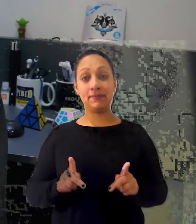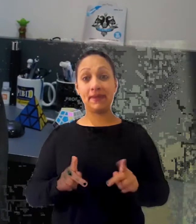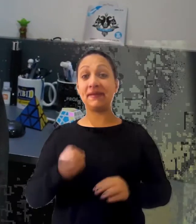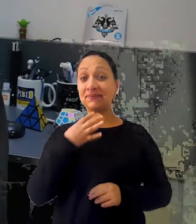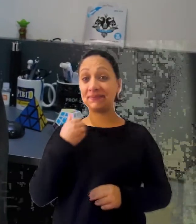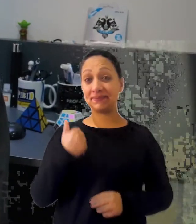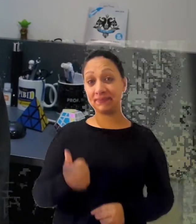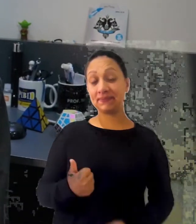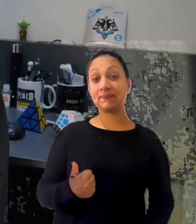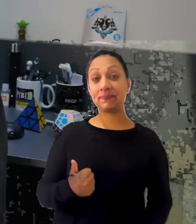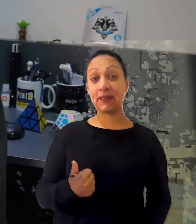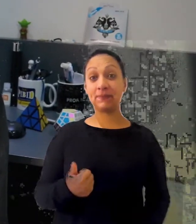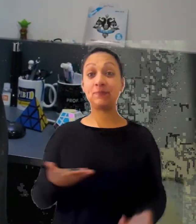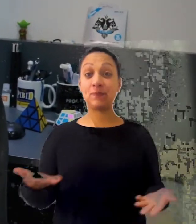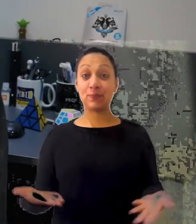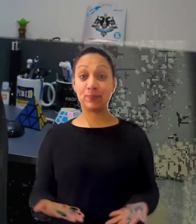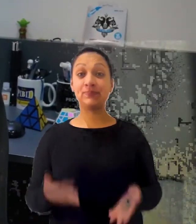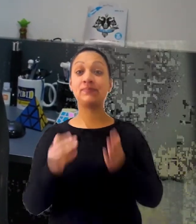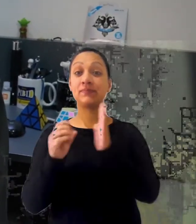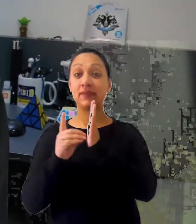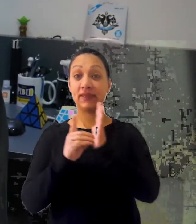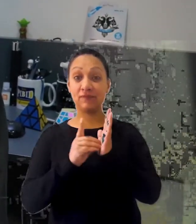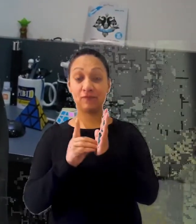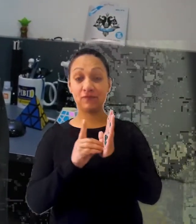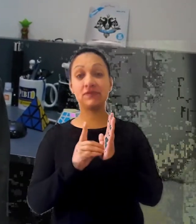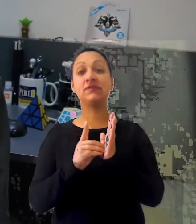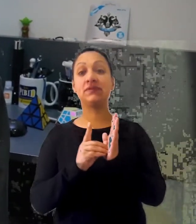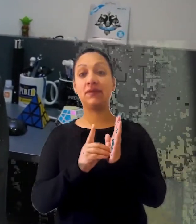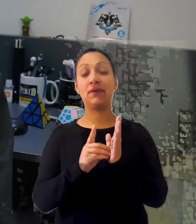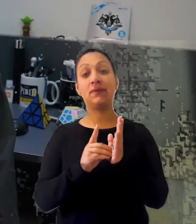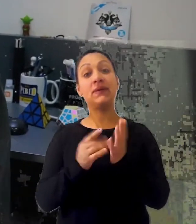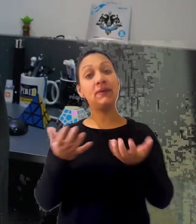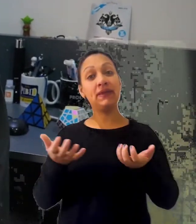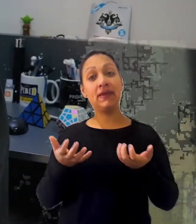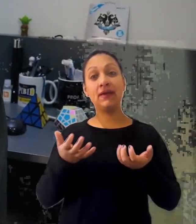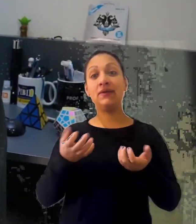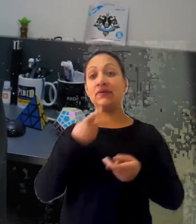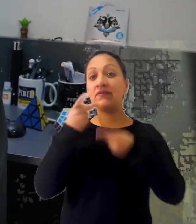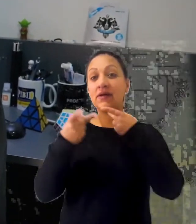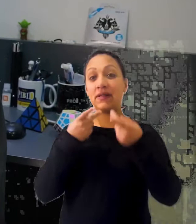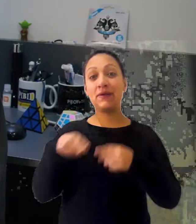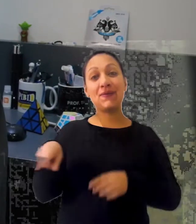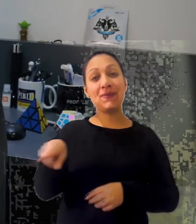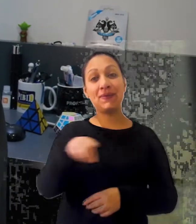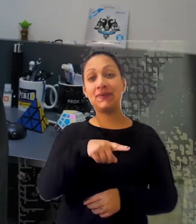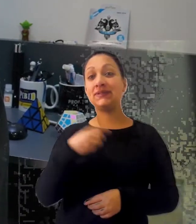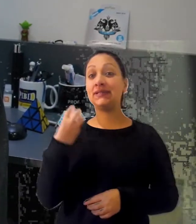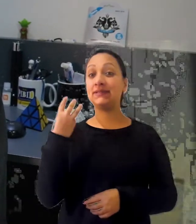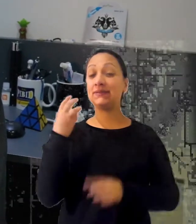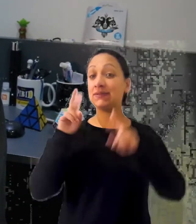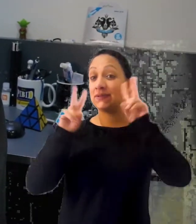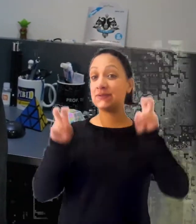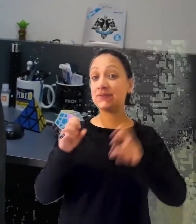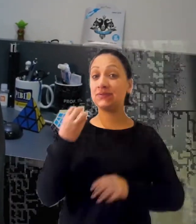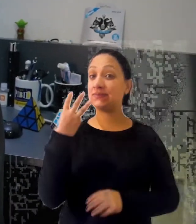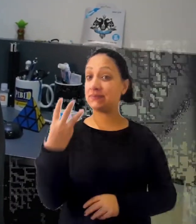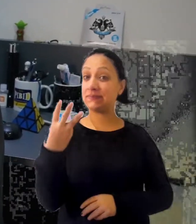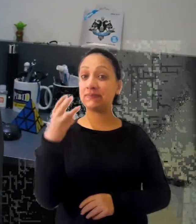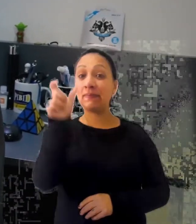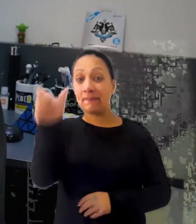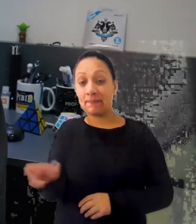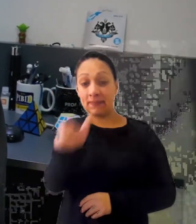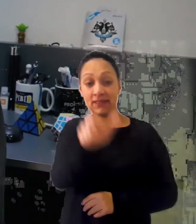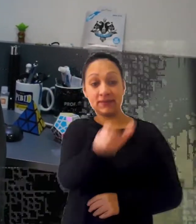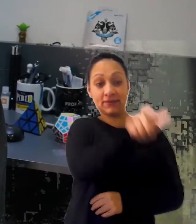Igreja, tudo bem? Então, para mais um devocional hoje, gostaria de falar com vocês a respeito de 3 pessoas. Nós vamos focar